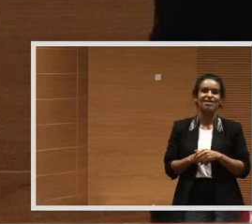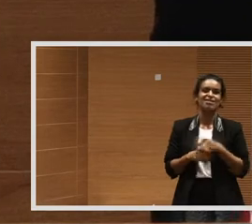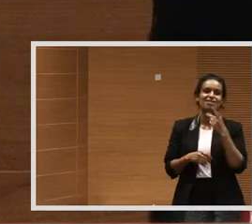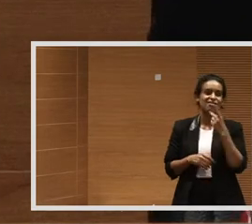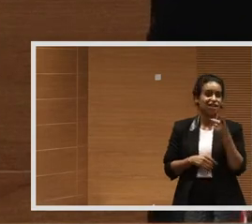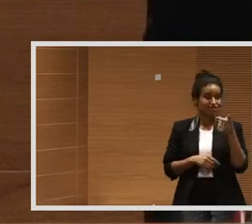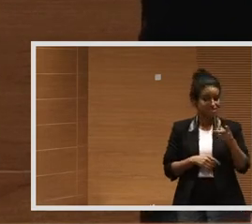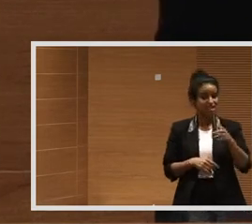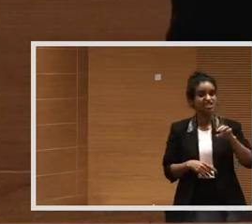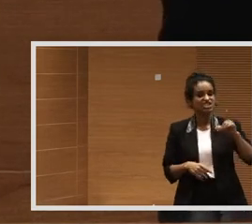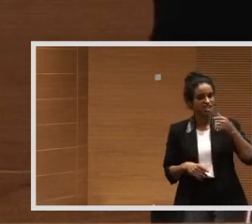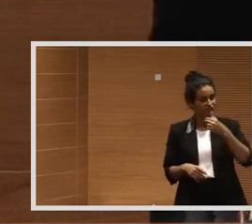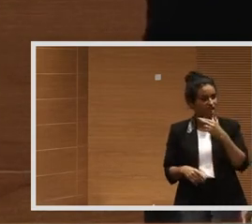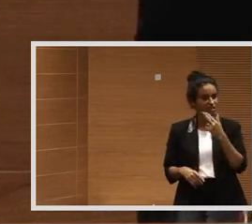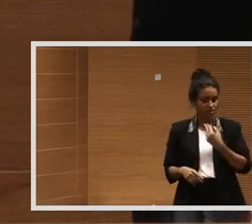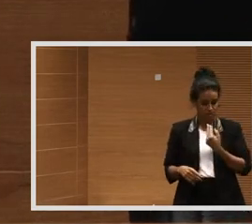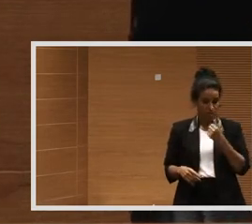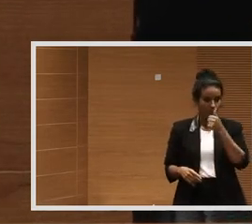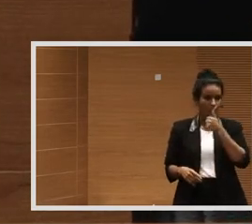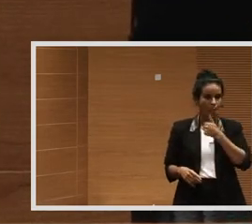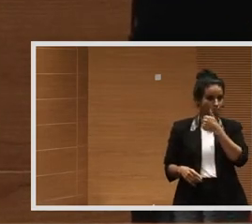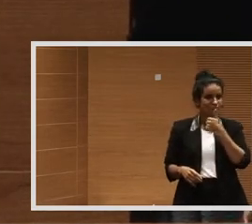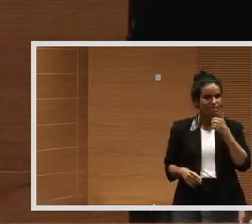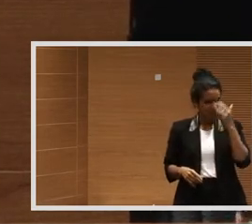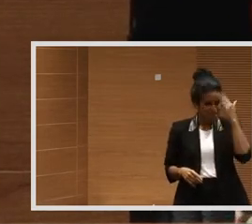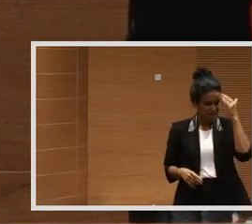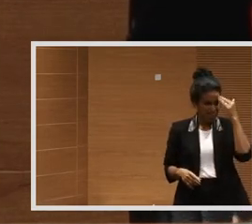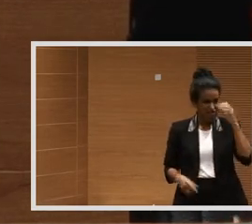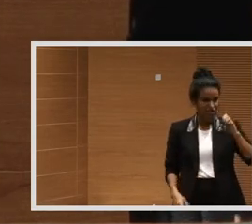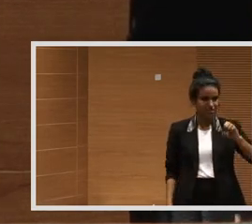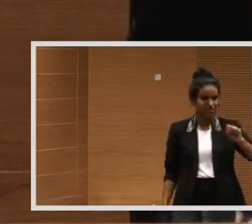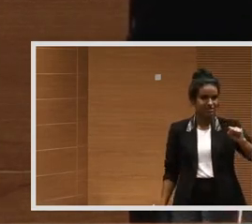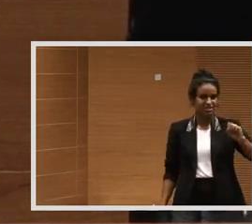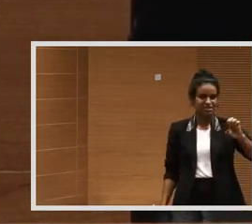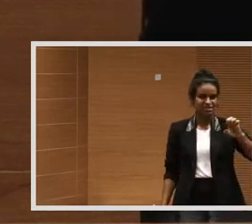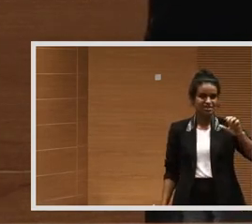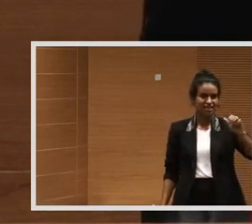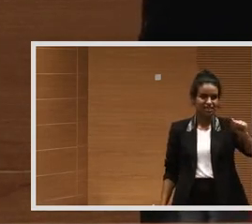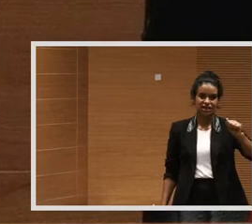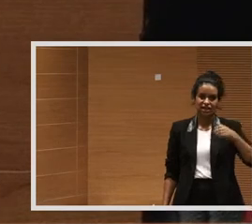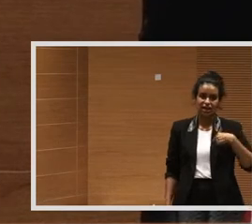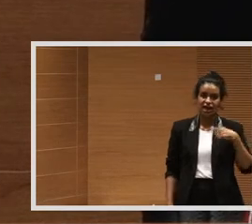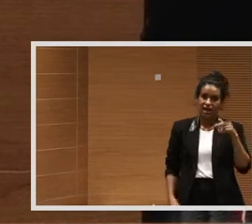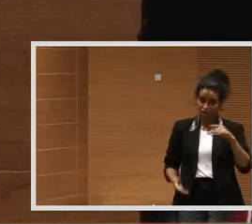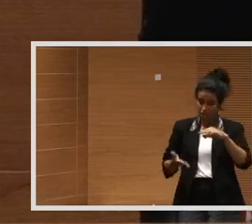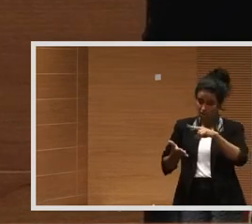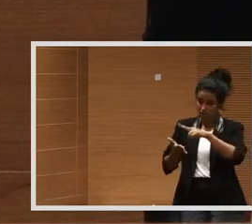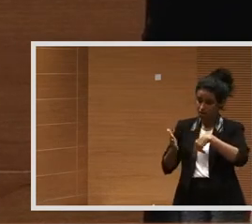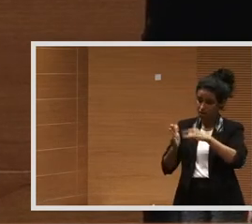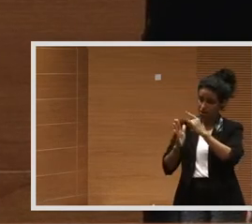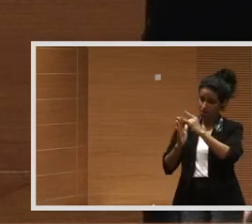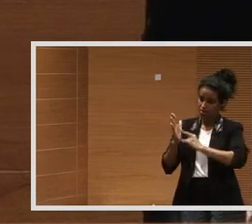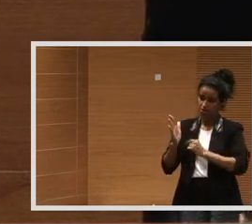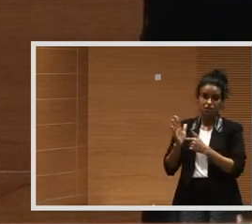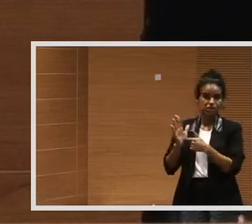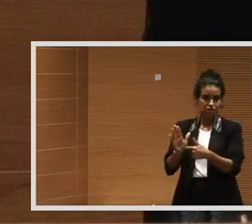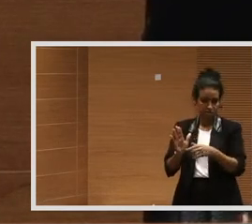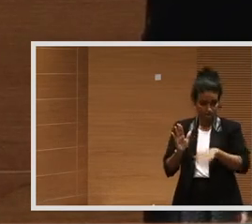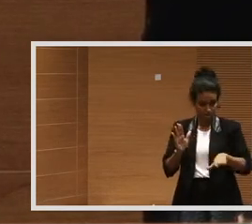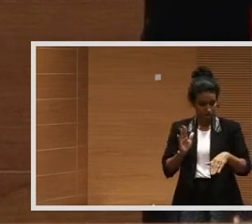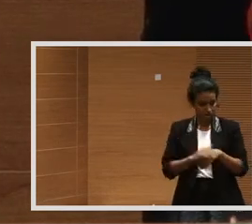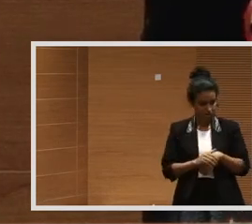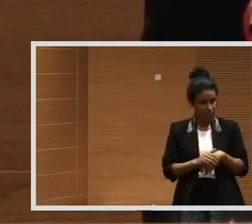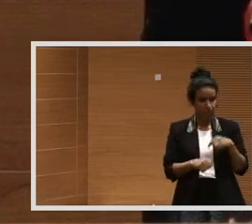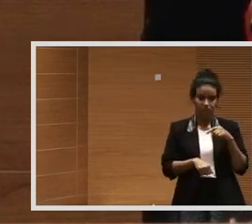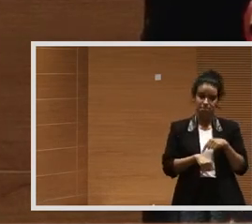seca. Não sei se vocês sabem o que é dieta seca. Não. É algo que é prescrito para crianças com enurese. É assim, a partir